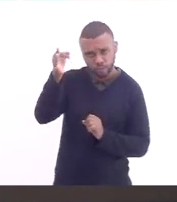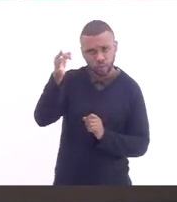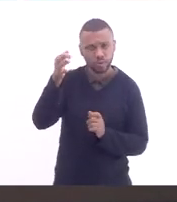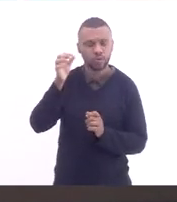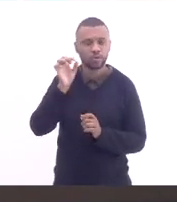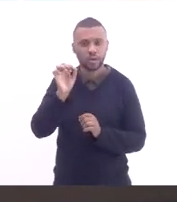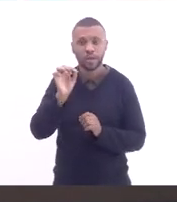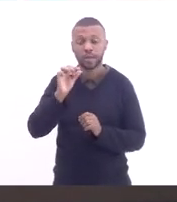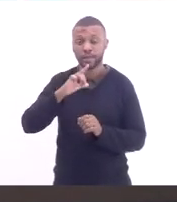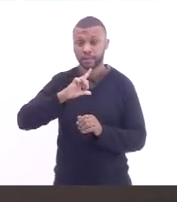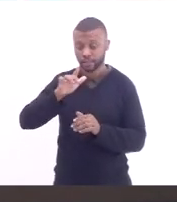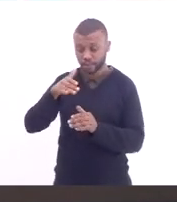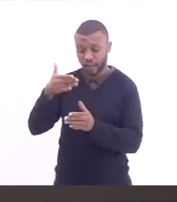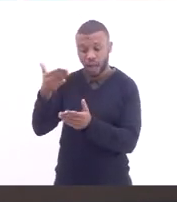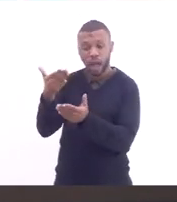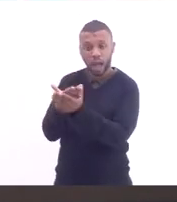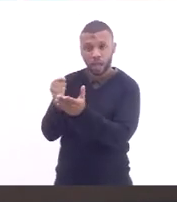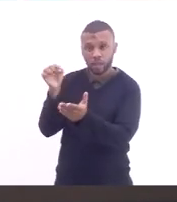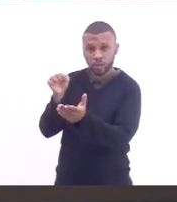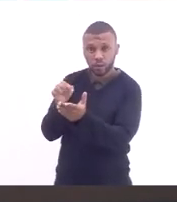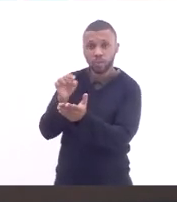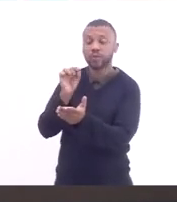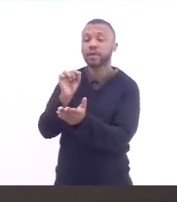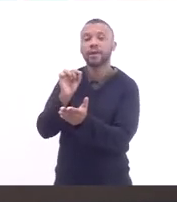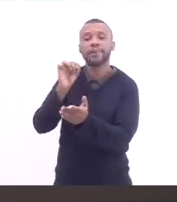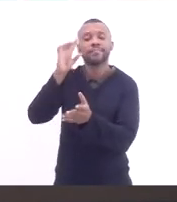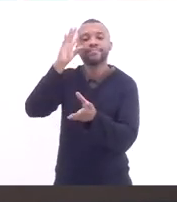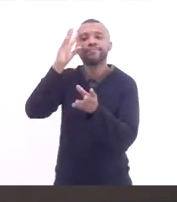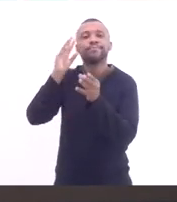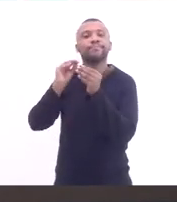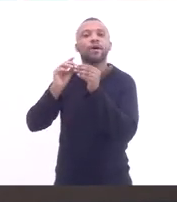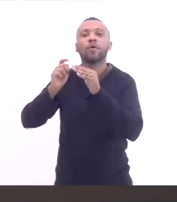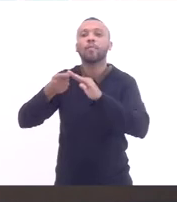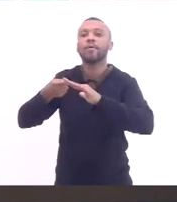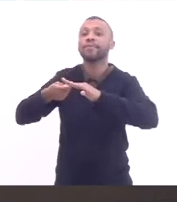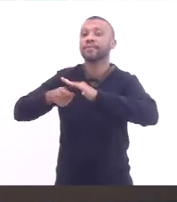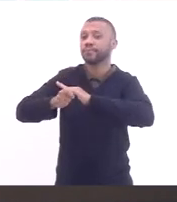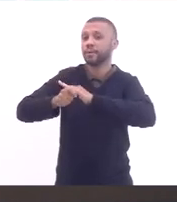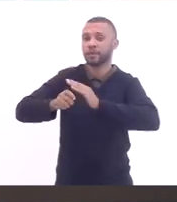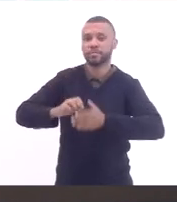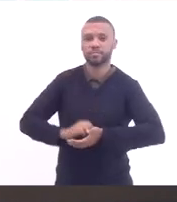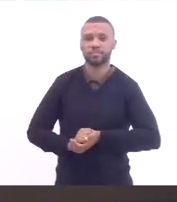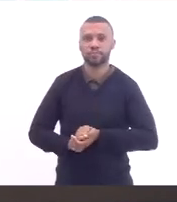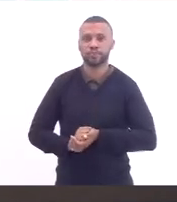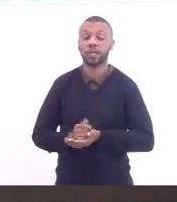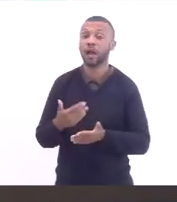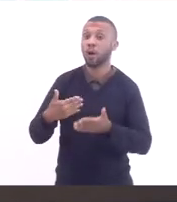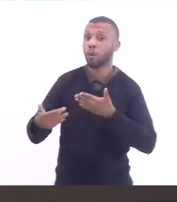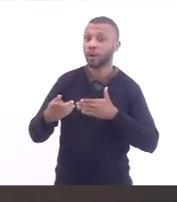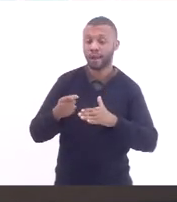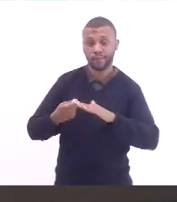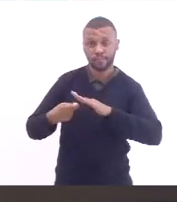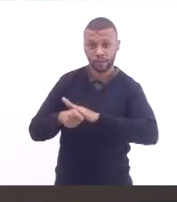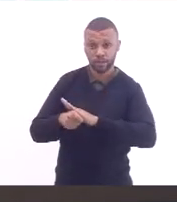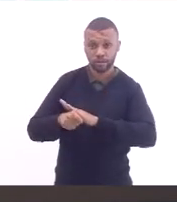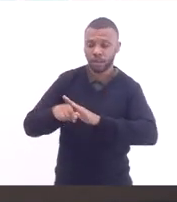legislação como investimento. E qualquer investimento ele é avaliado pelo retorno que ele